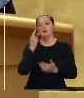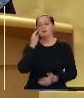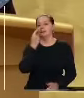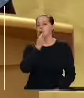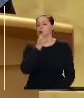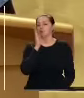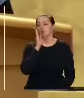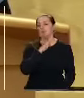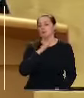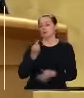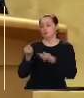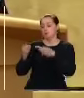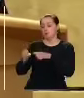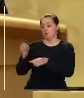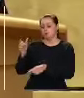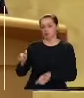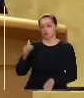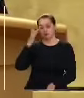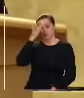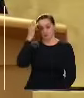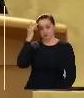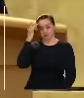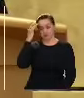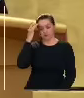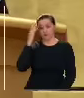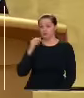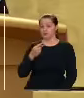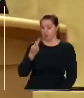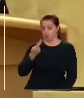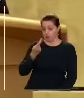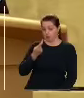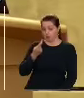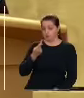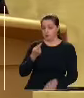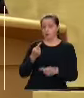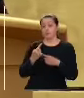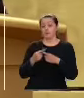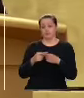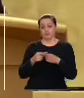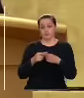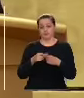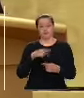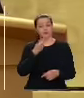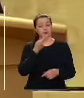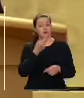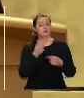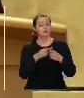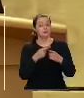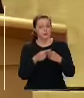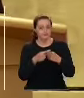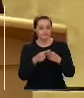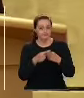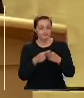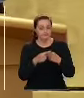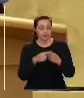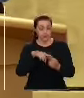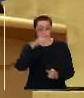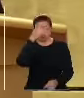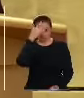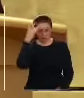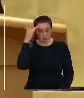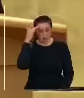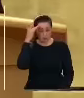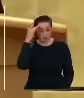E eu falo isso, amor, porque a natureza humana tem essa tendência. A gente, ninguém pode